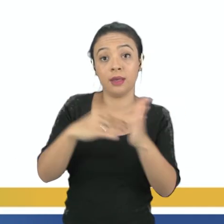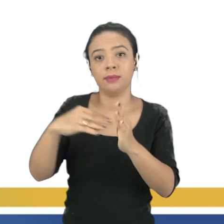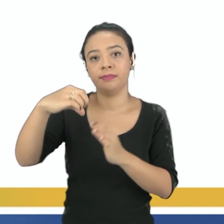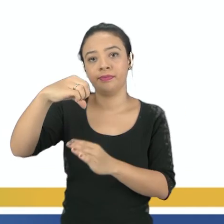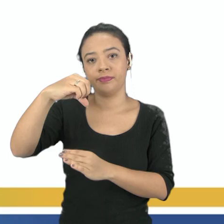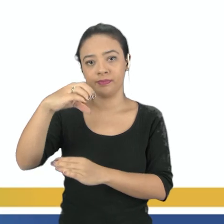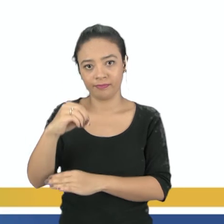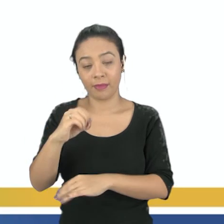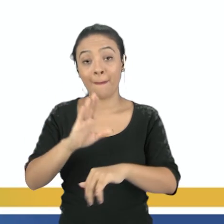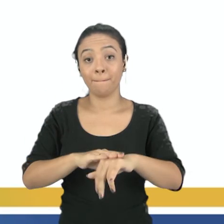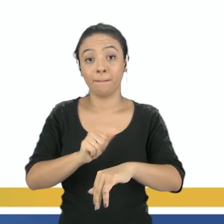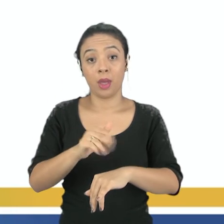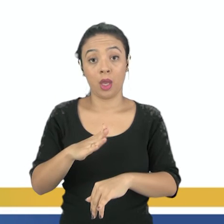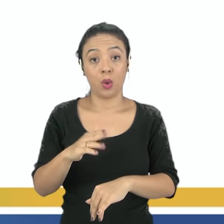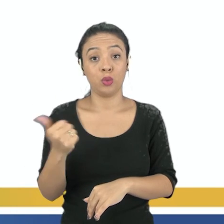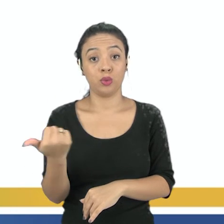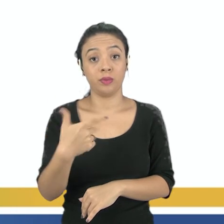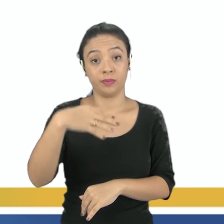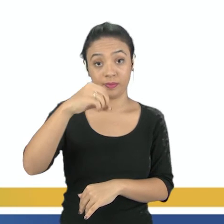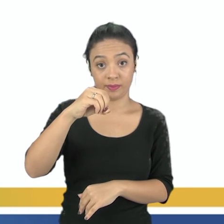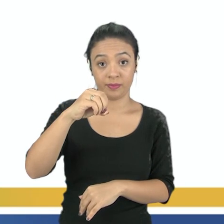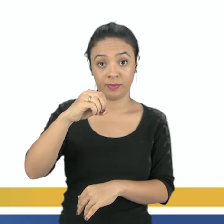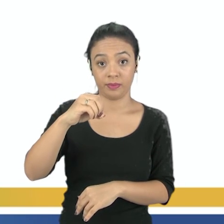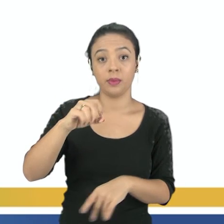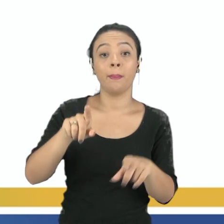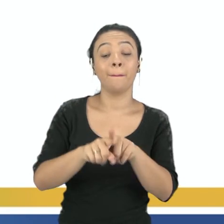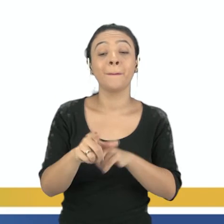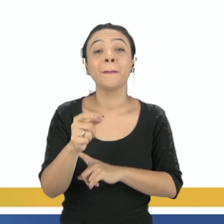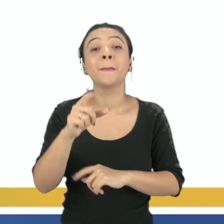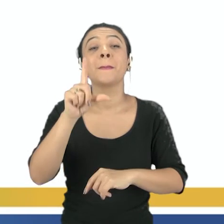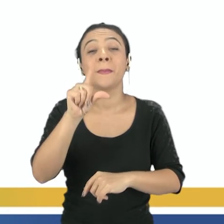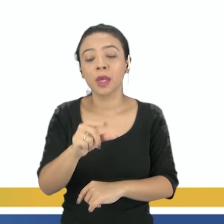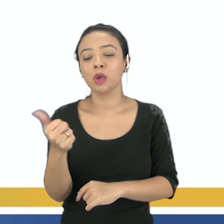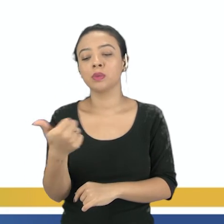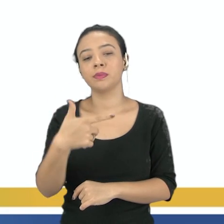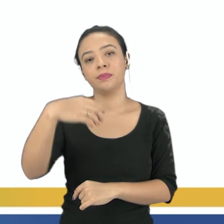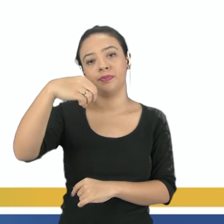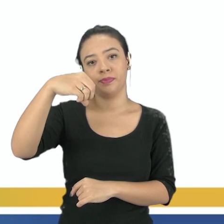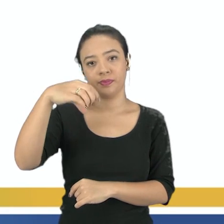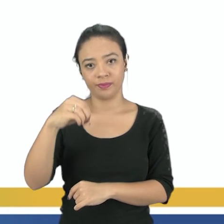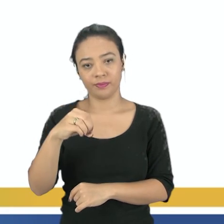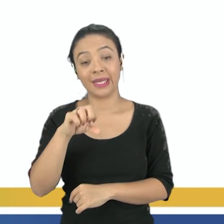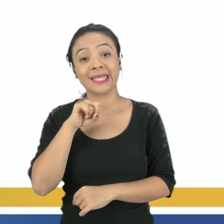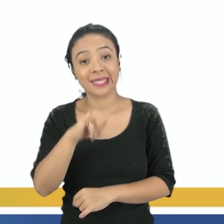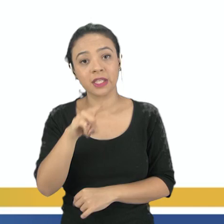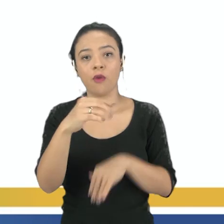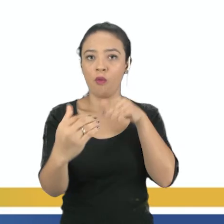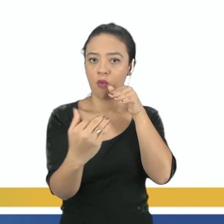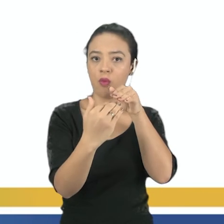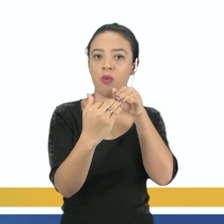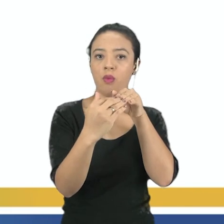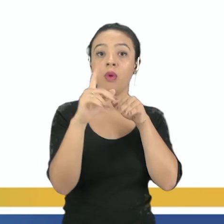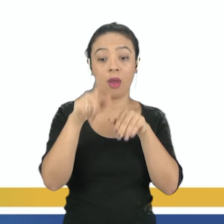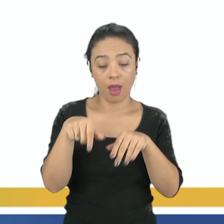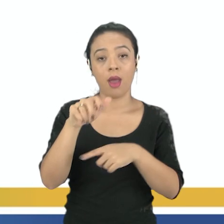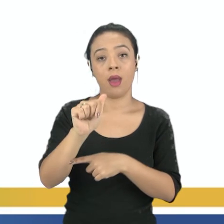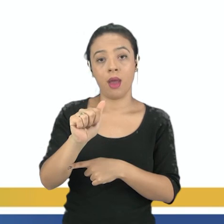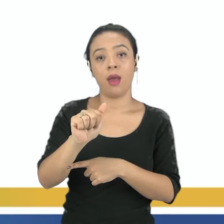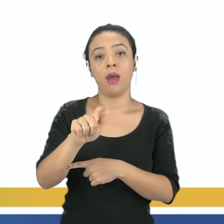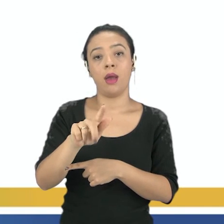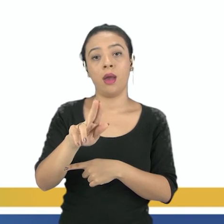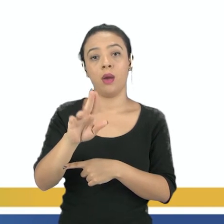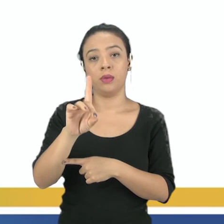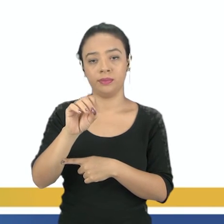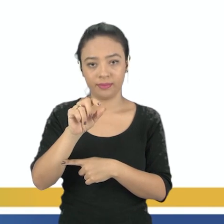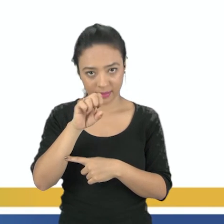então ele é maior que zero graus e menor que 90° então se você concorda que esse ângulo é Agudo né